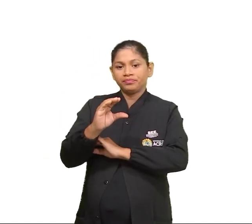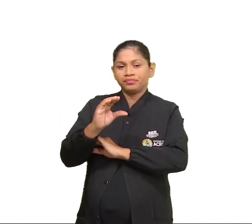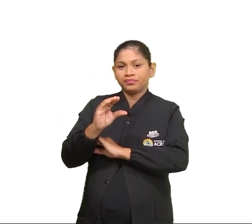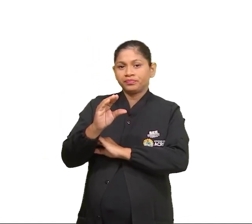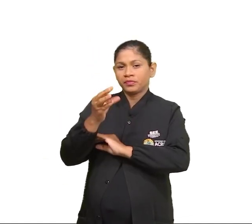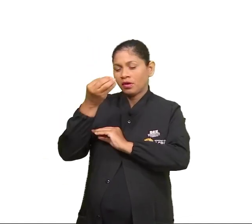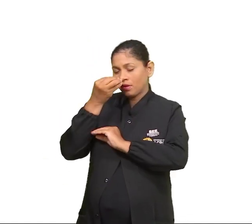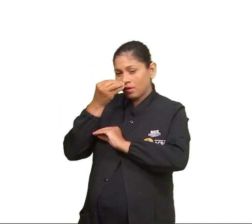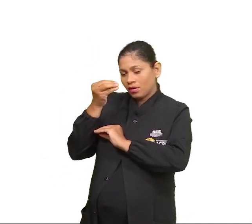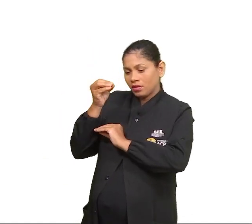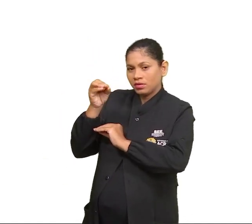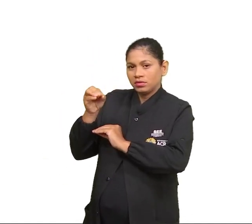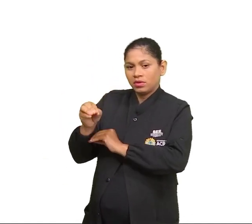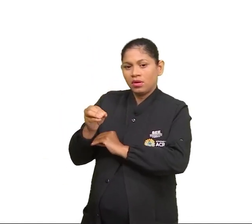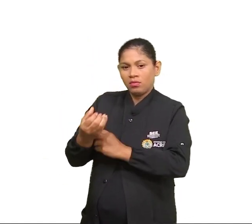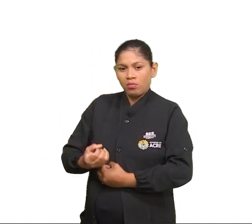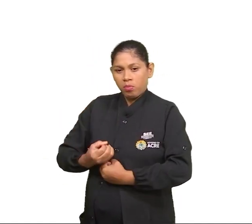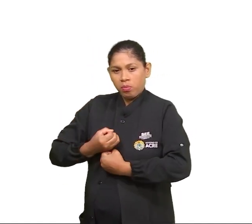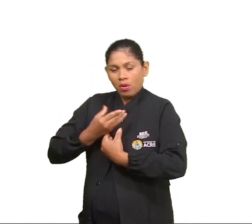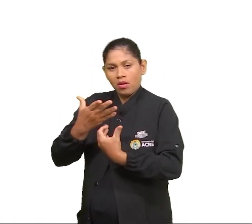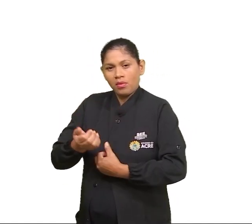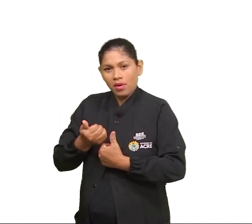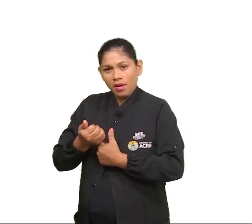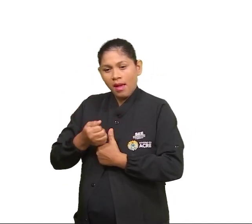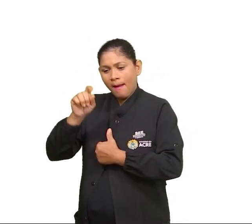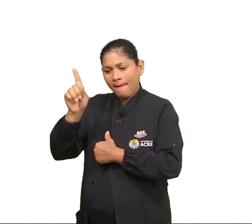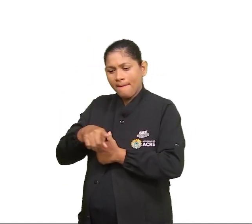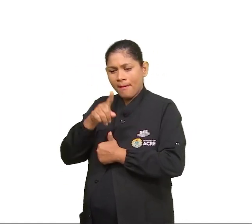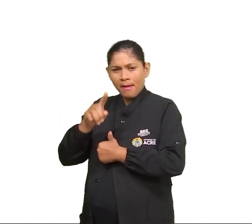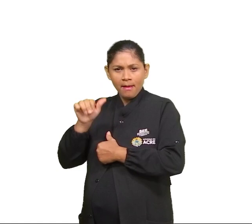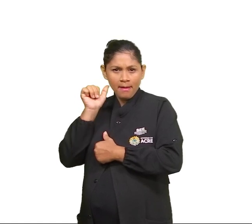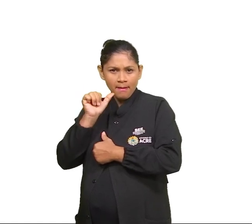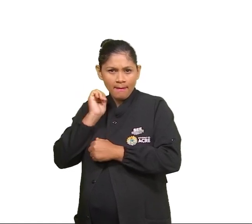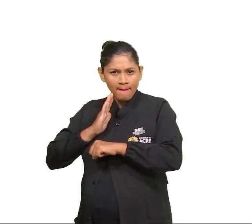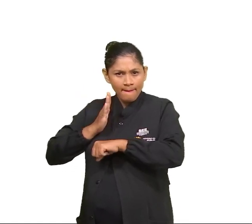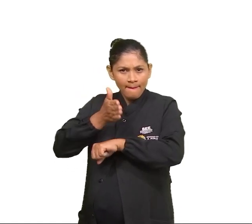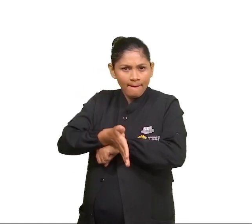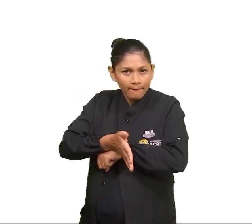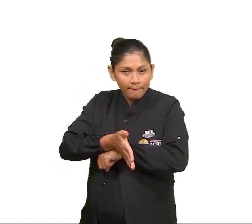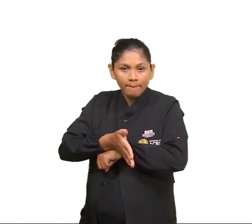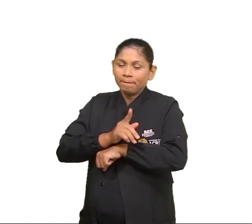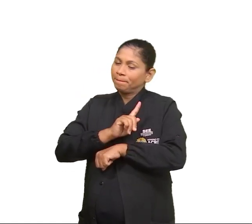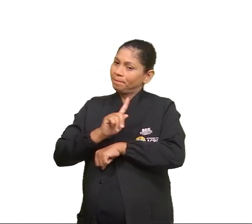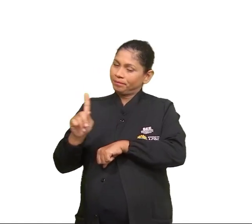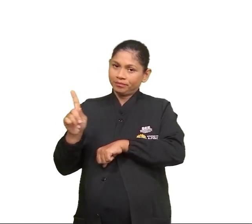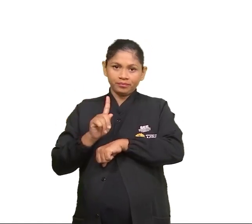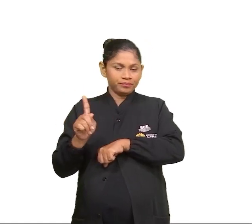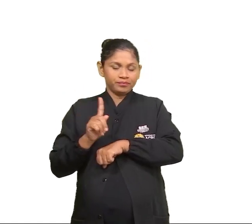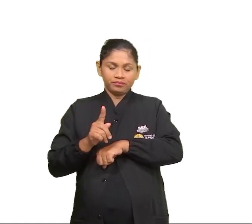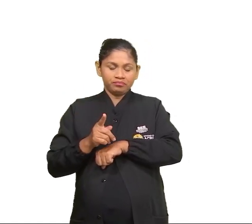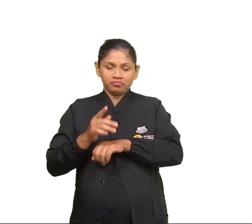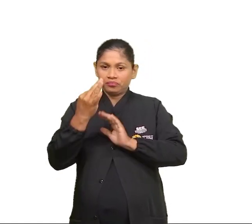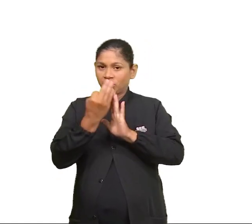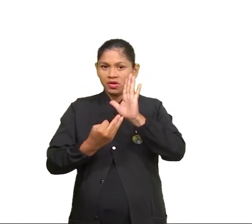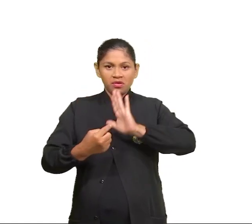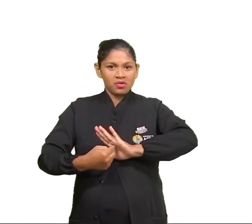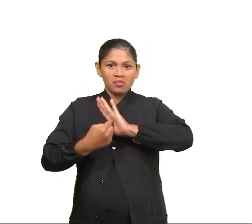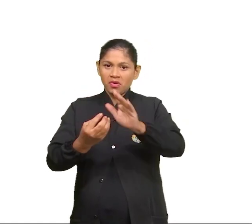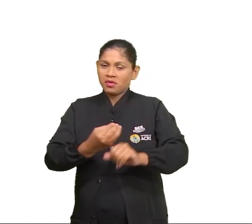rejeitar poetisas e proibir a entrada de mulheres? O texto também não enfatiza a participação feminina nesse processo